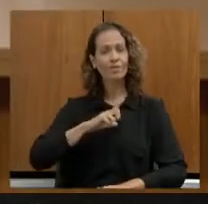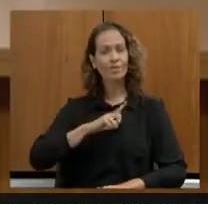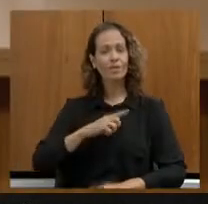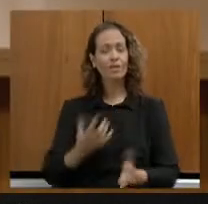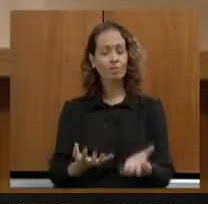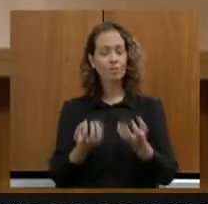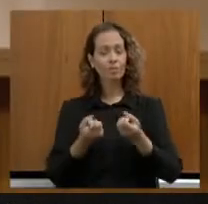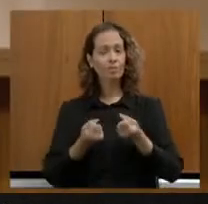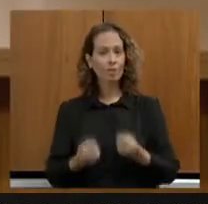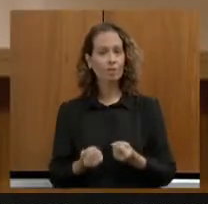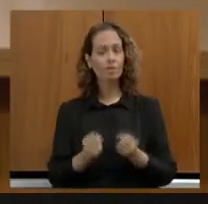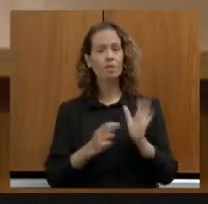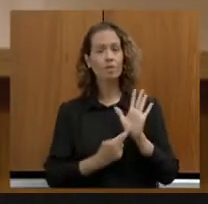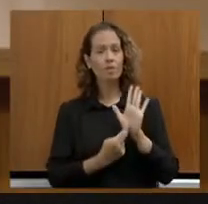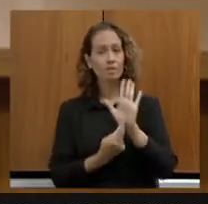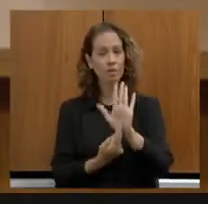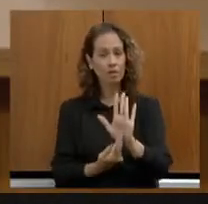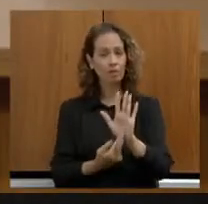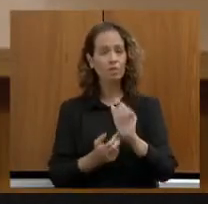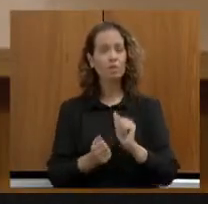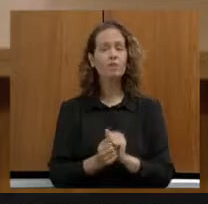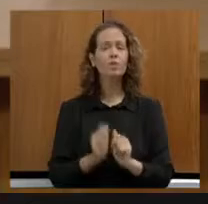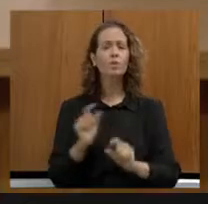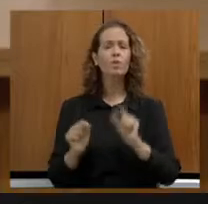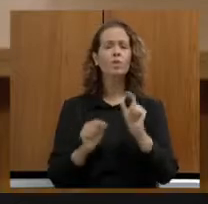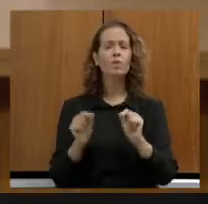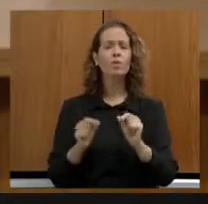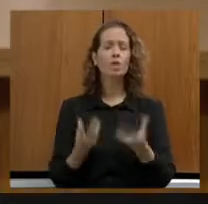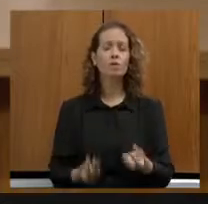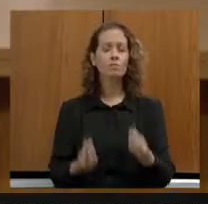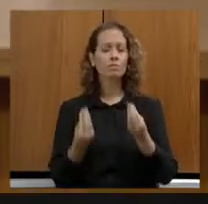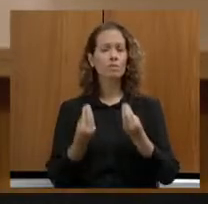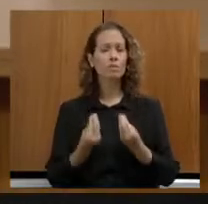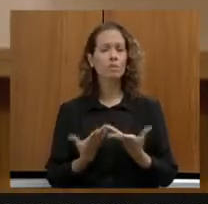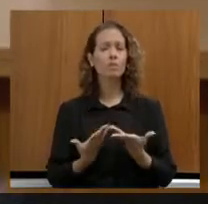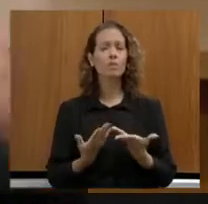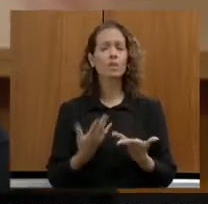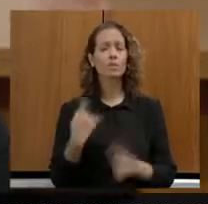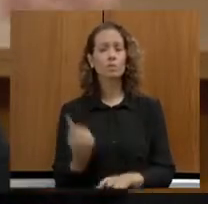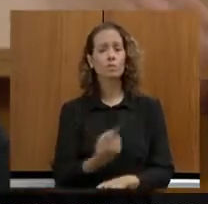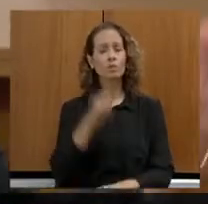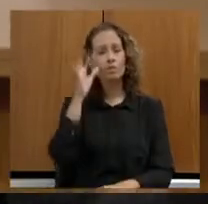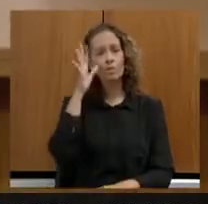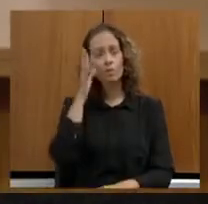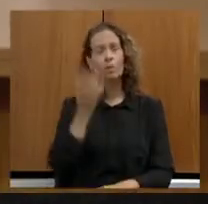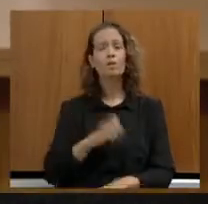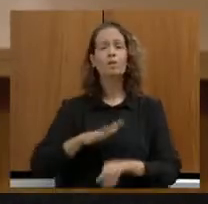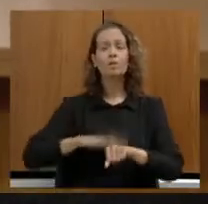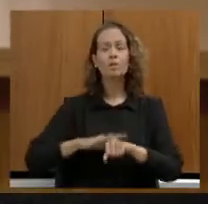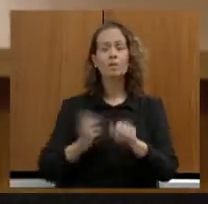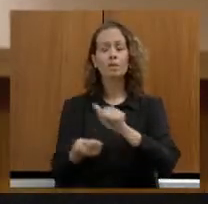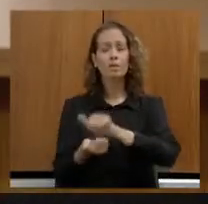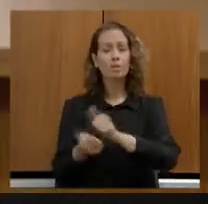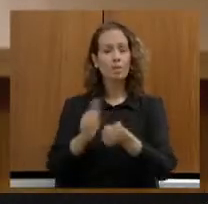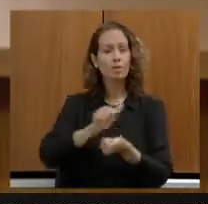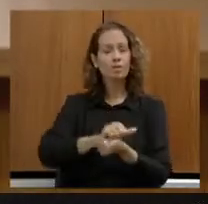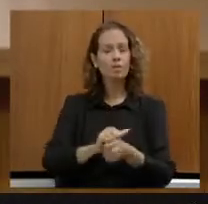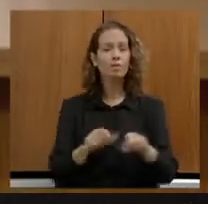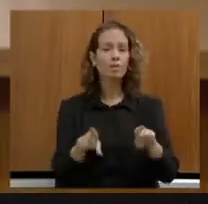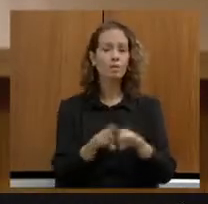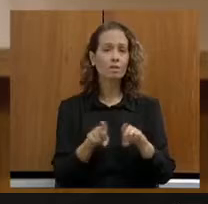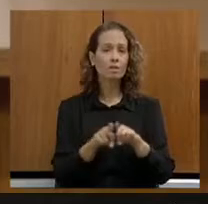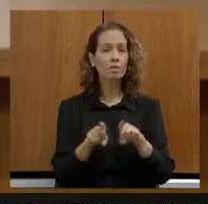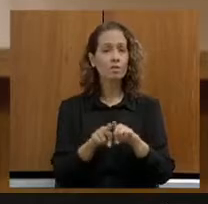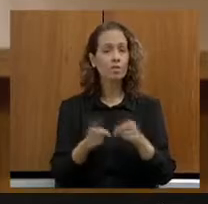adesão bastante representativa é o que foi nos dando condição também de ver né de fazer adaptações para atenção no